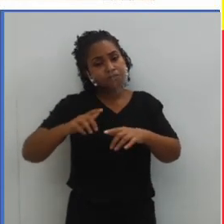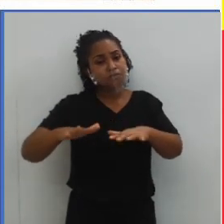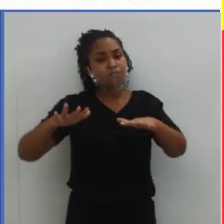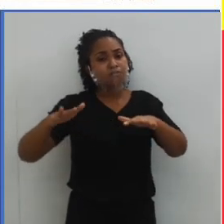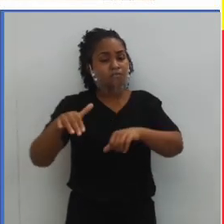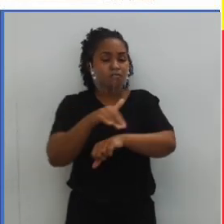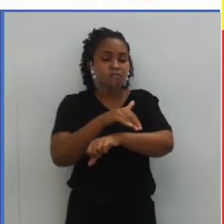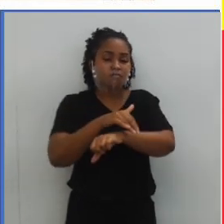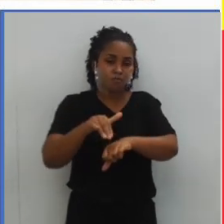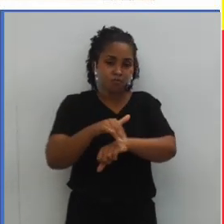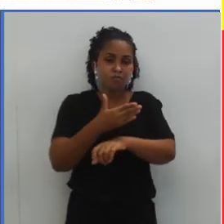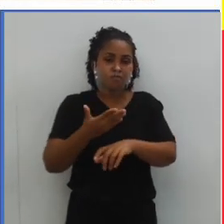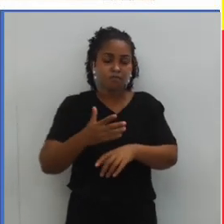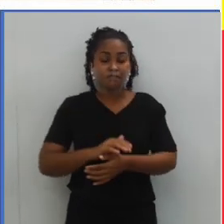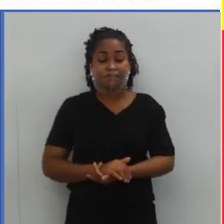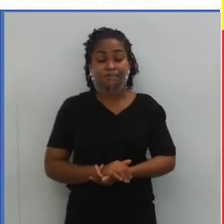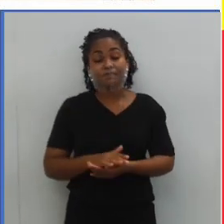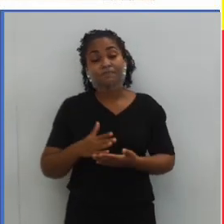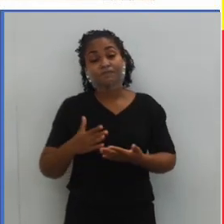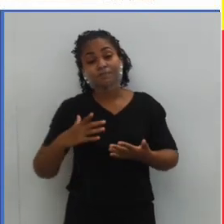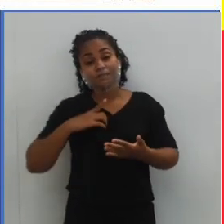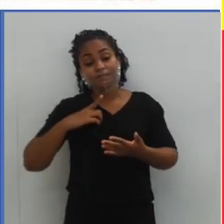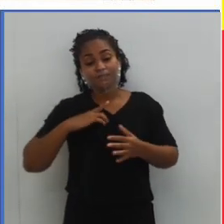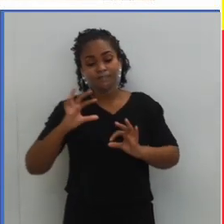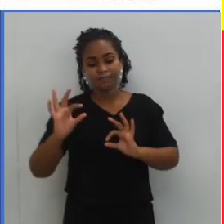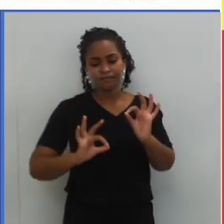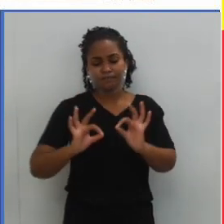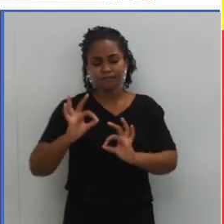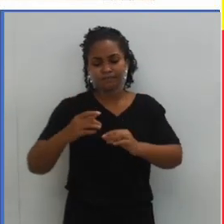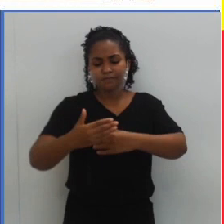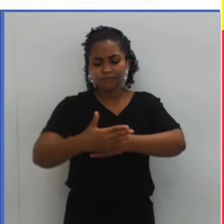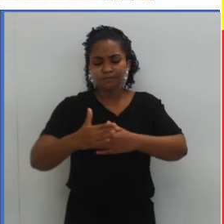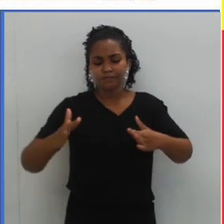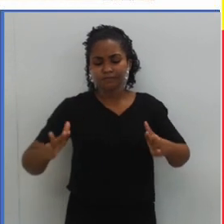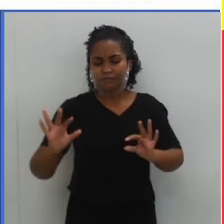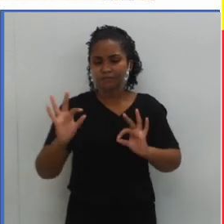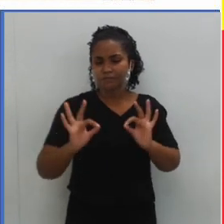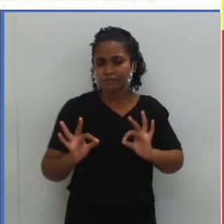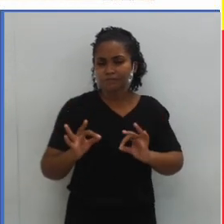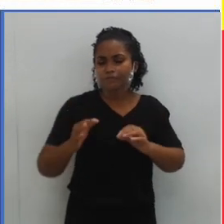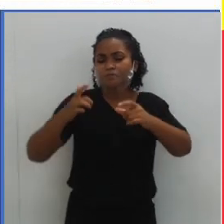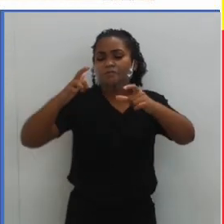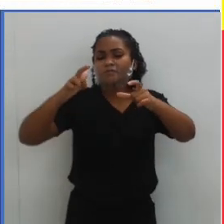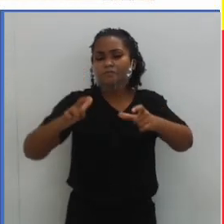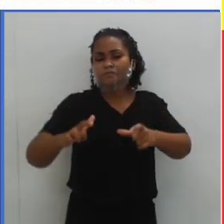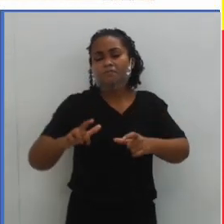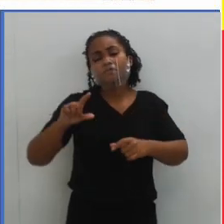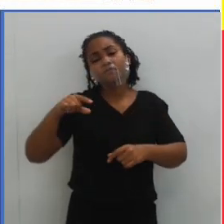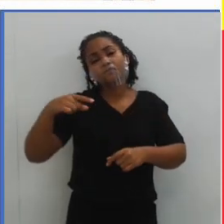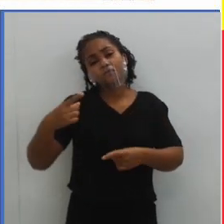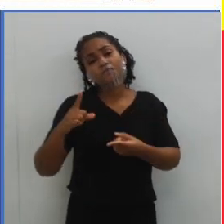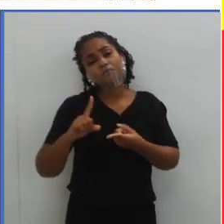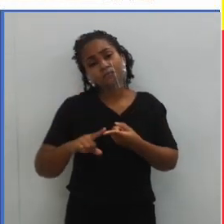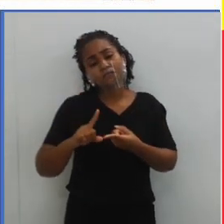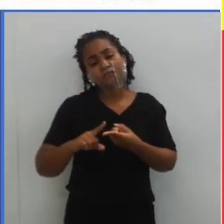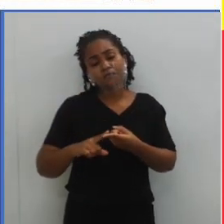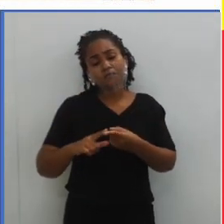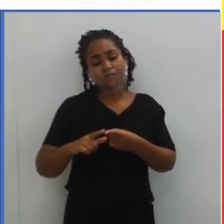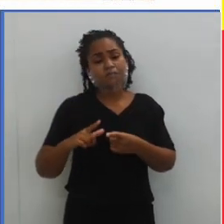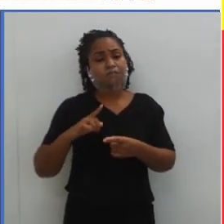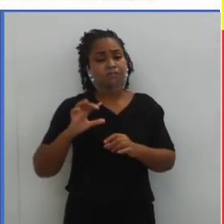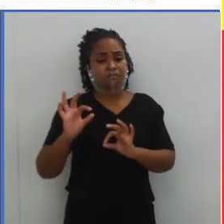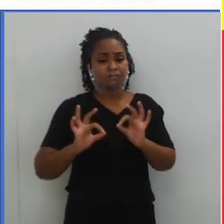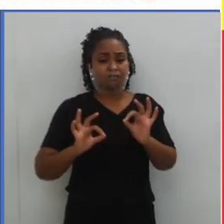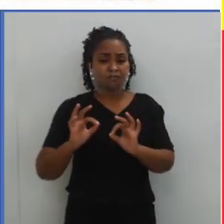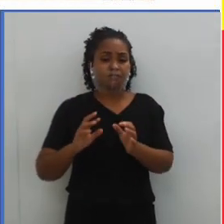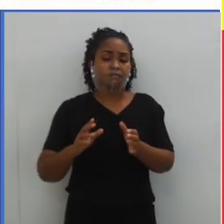na rua, em lugares públicos. Então o set de filmagem ele pode ser, né, em estúdio, no galpão, ou também público, reservado para aquilo